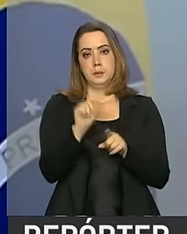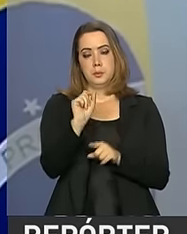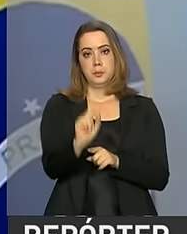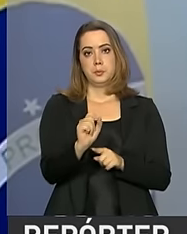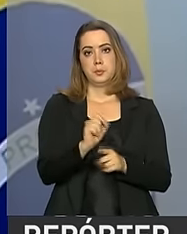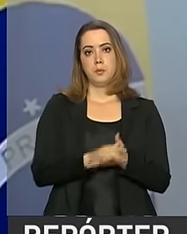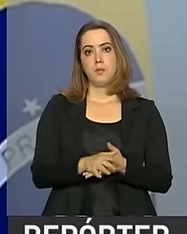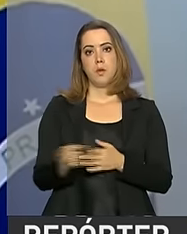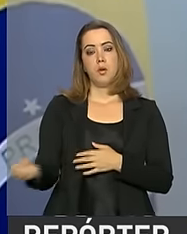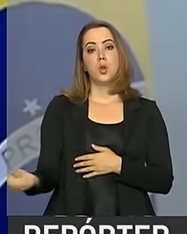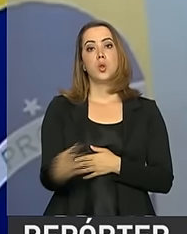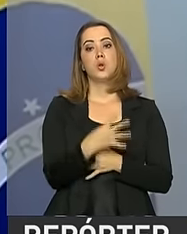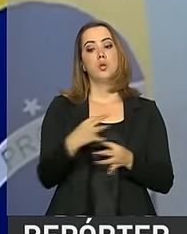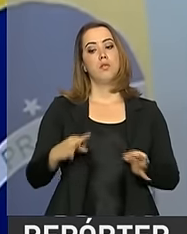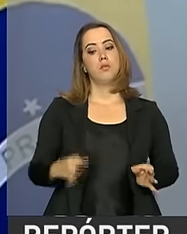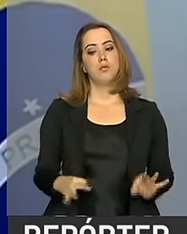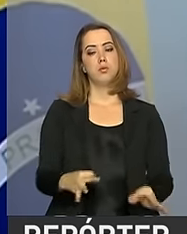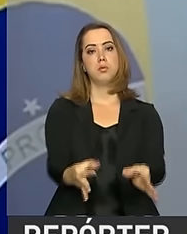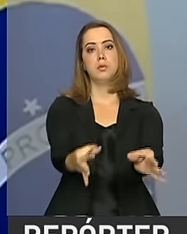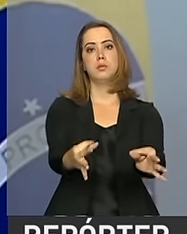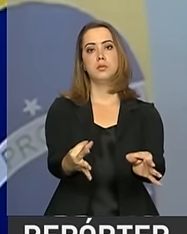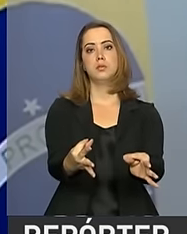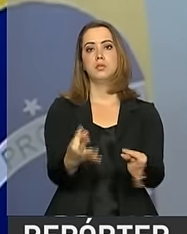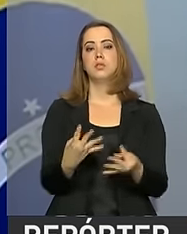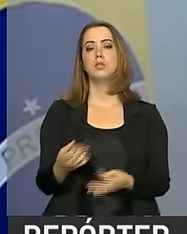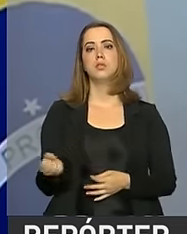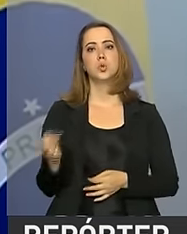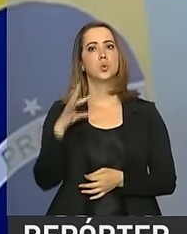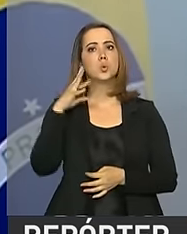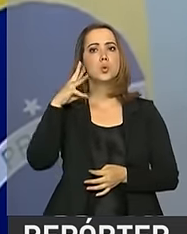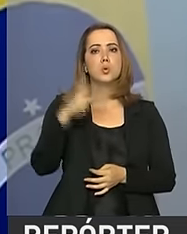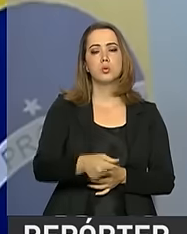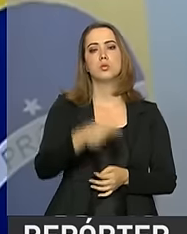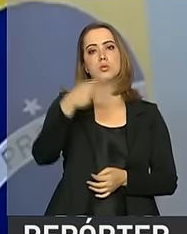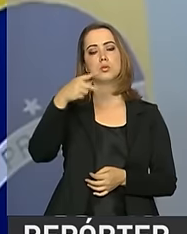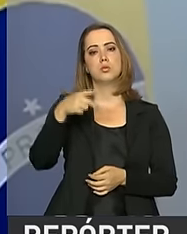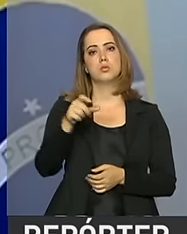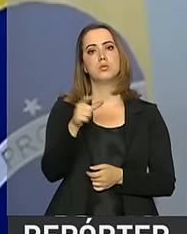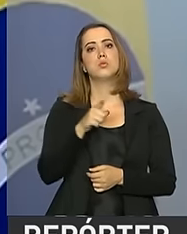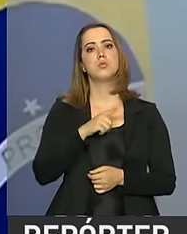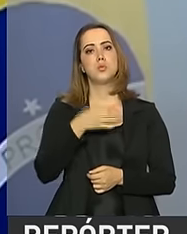da inovação tecnológica. Todos acham que devem